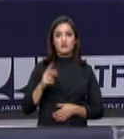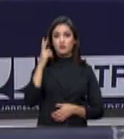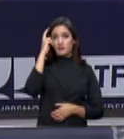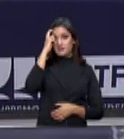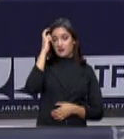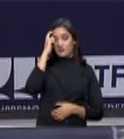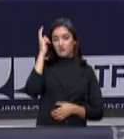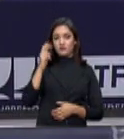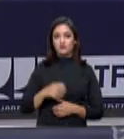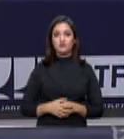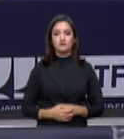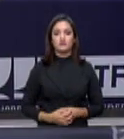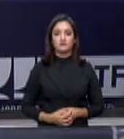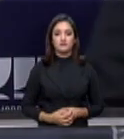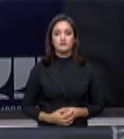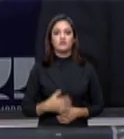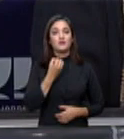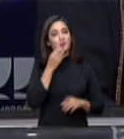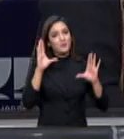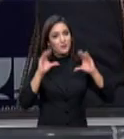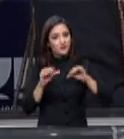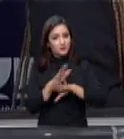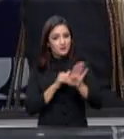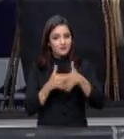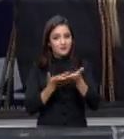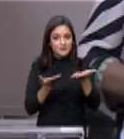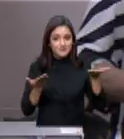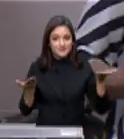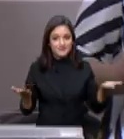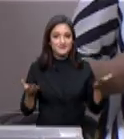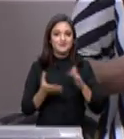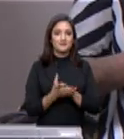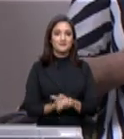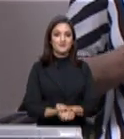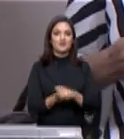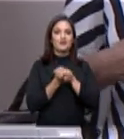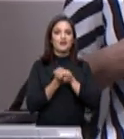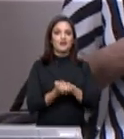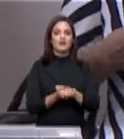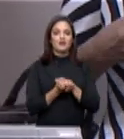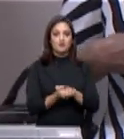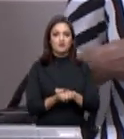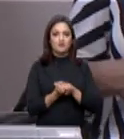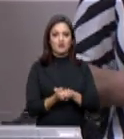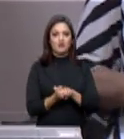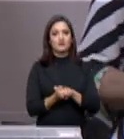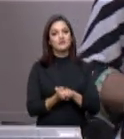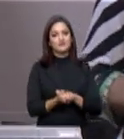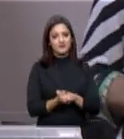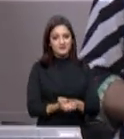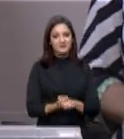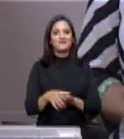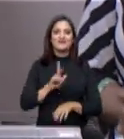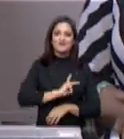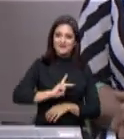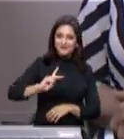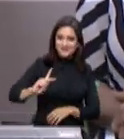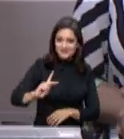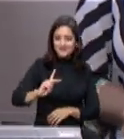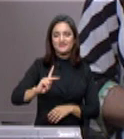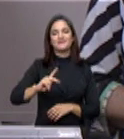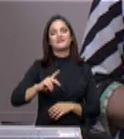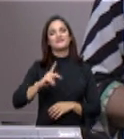Bem, boa noite a todos. Eu quero saudar o presidente Luiz Fux, ministro Rosa,